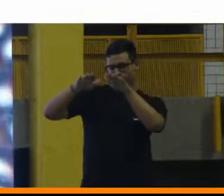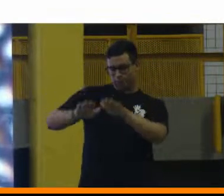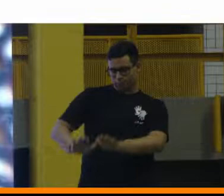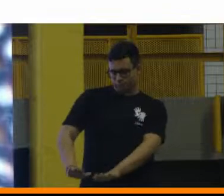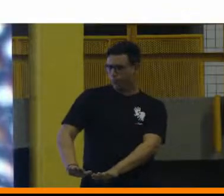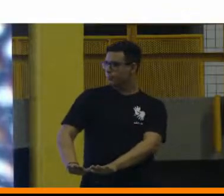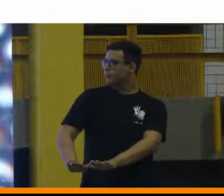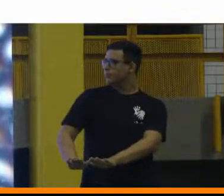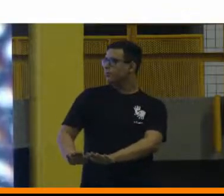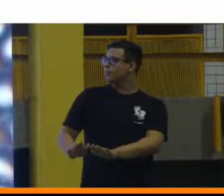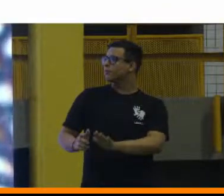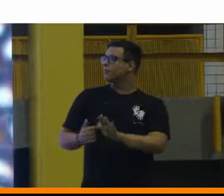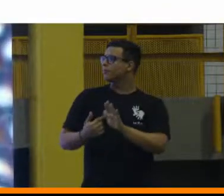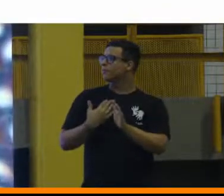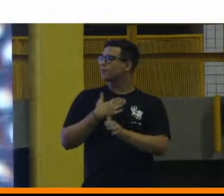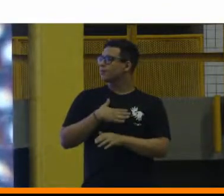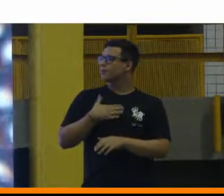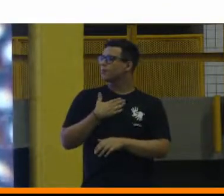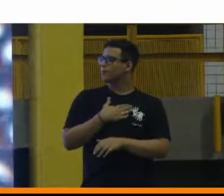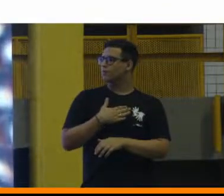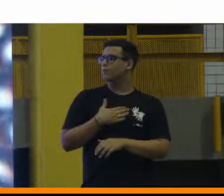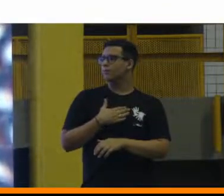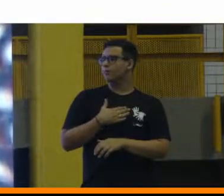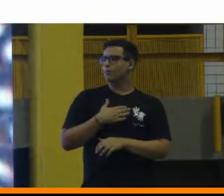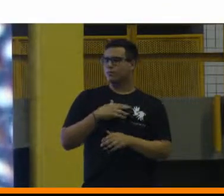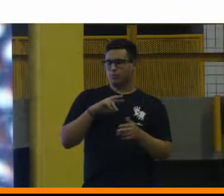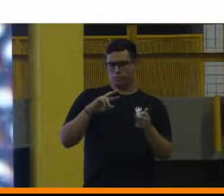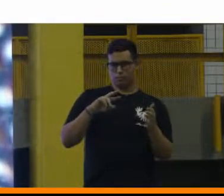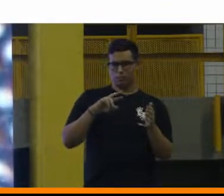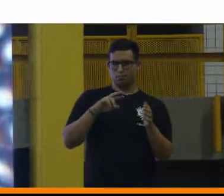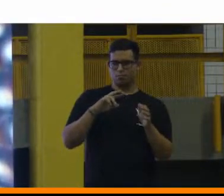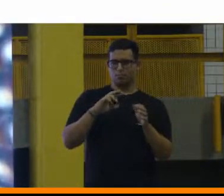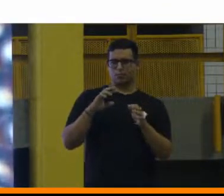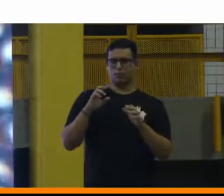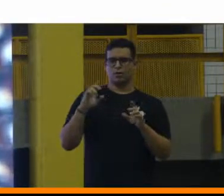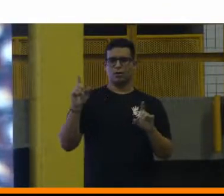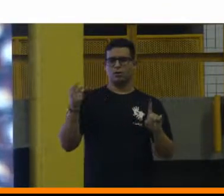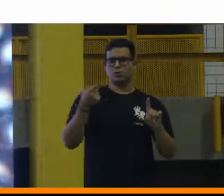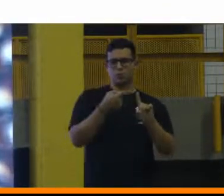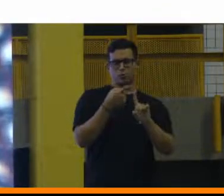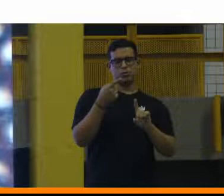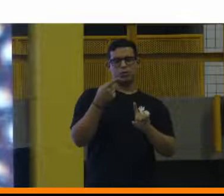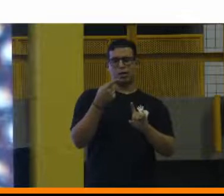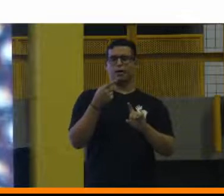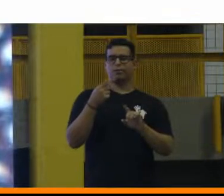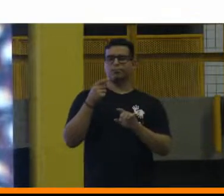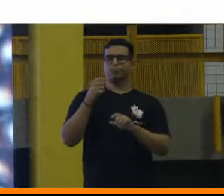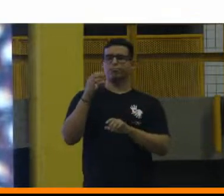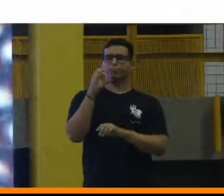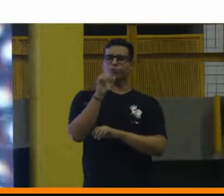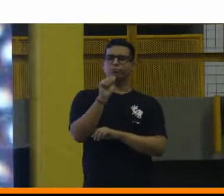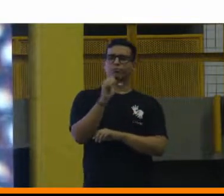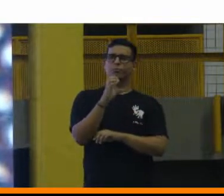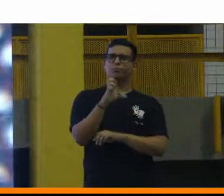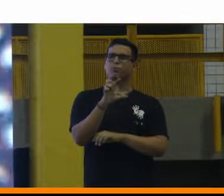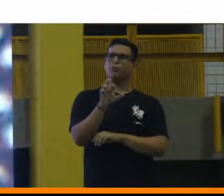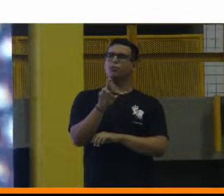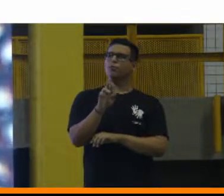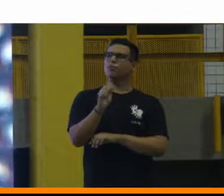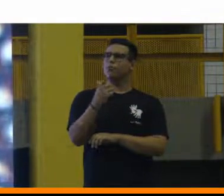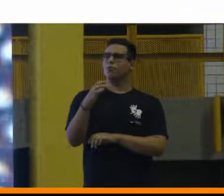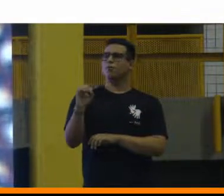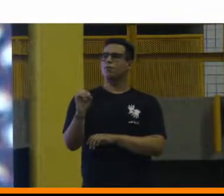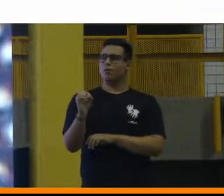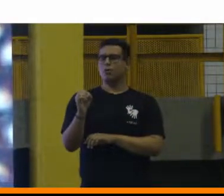de associar a aceleração a um empurrão, porque Newton, em sua segunda lei, fez essa